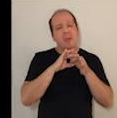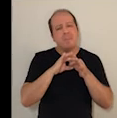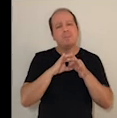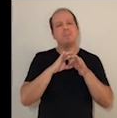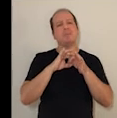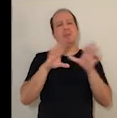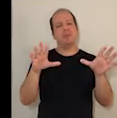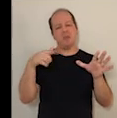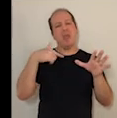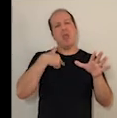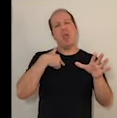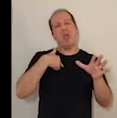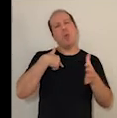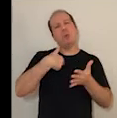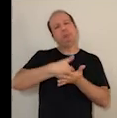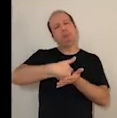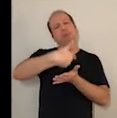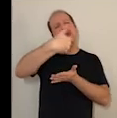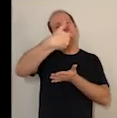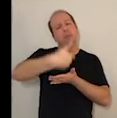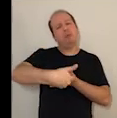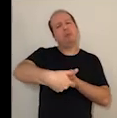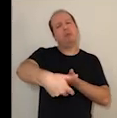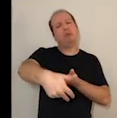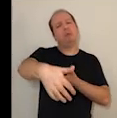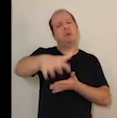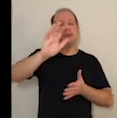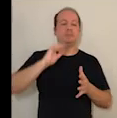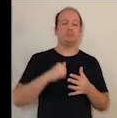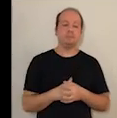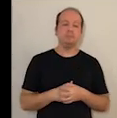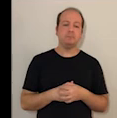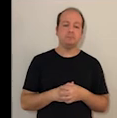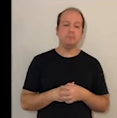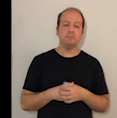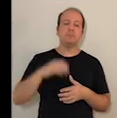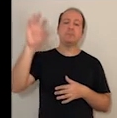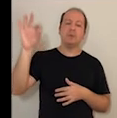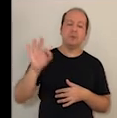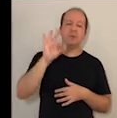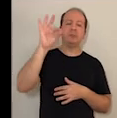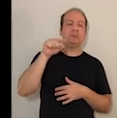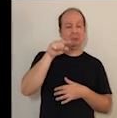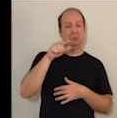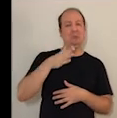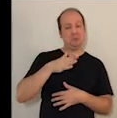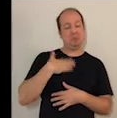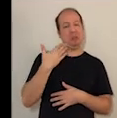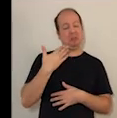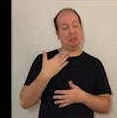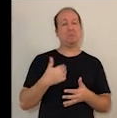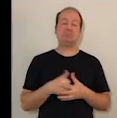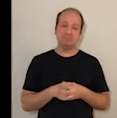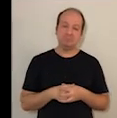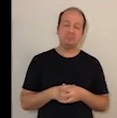ações. Permita que eu o atire no canal às escondidas, excelência. Mosca, você